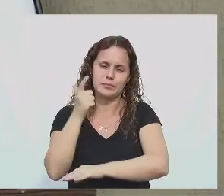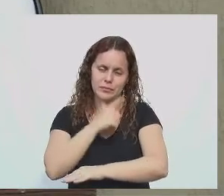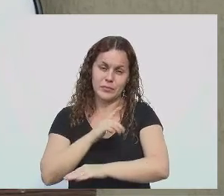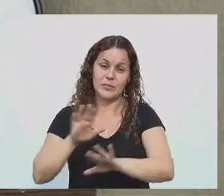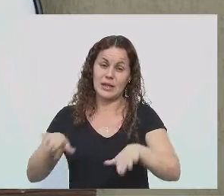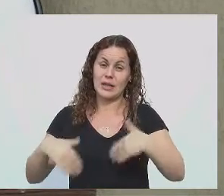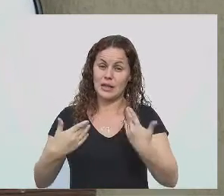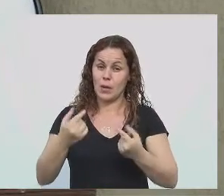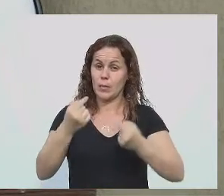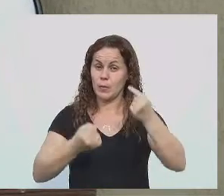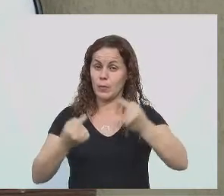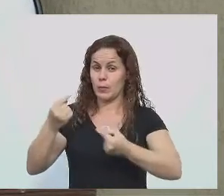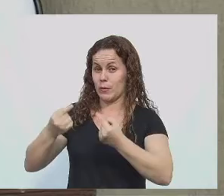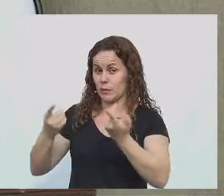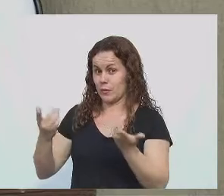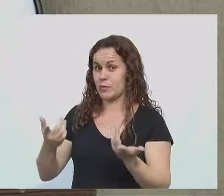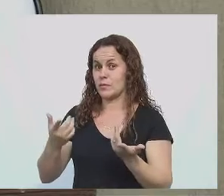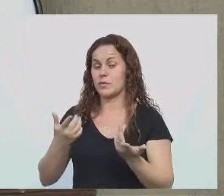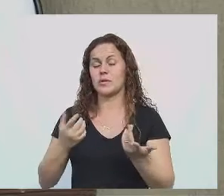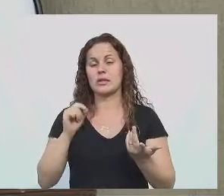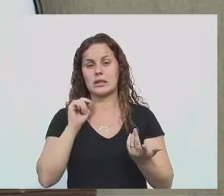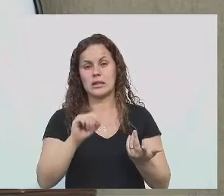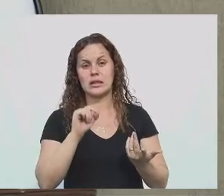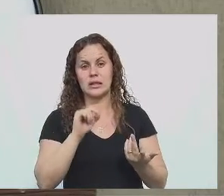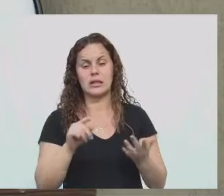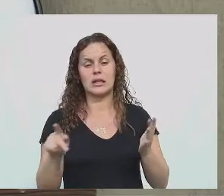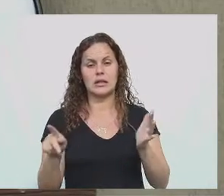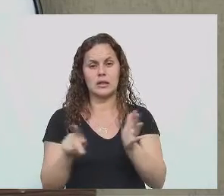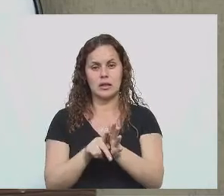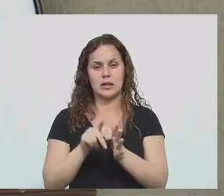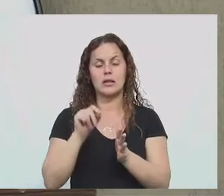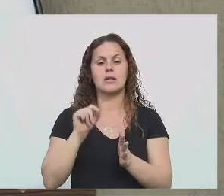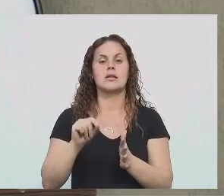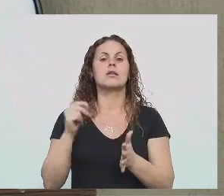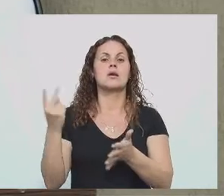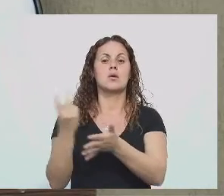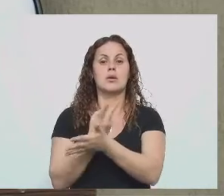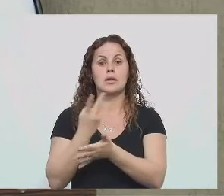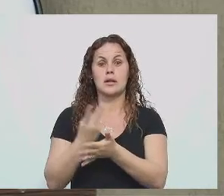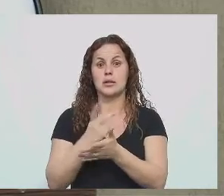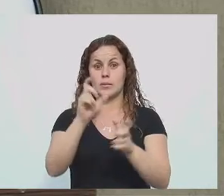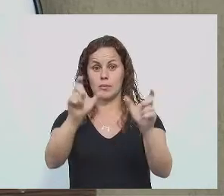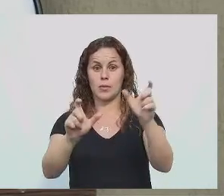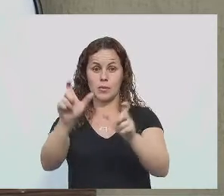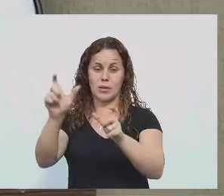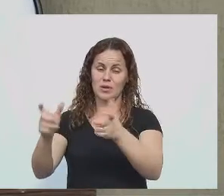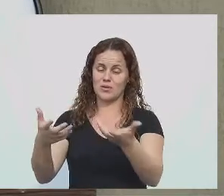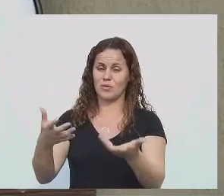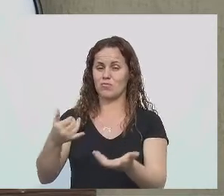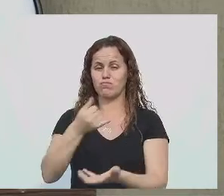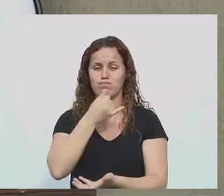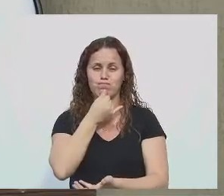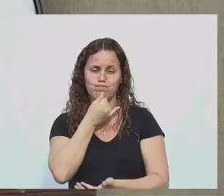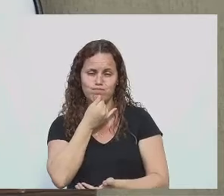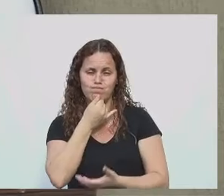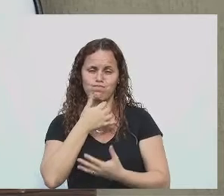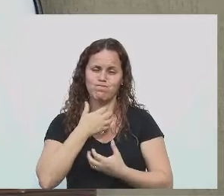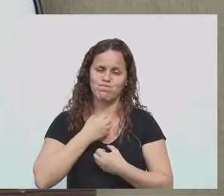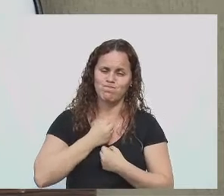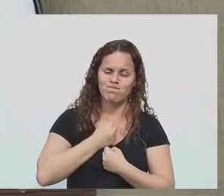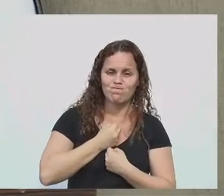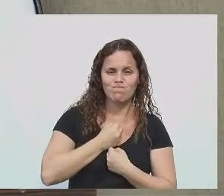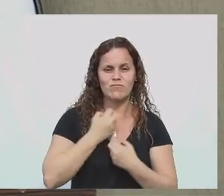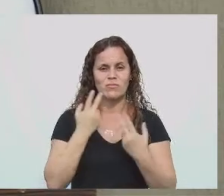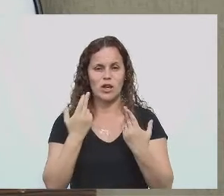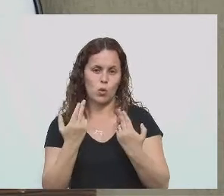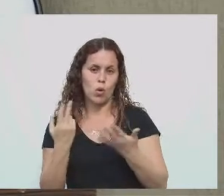que vêm deixando a desejar, e deixando a população indignada da forma que vem sendo feito.